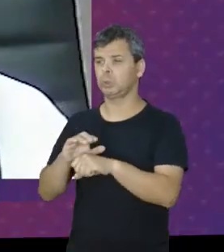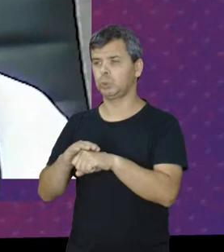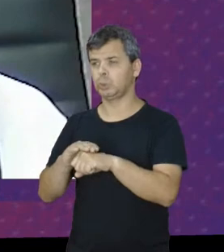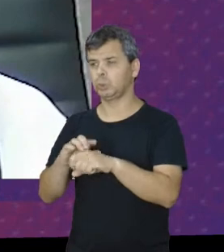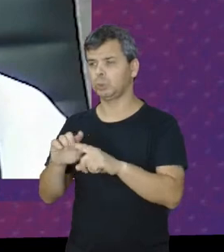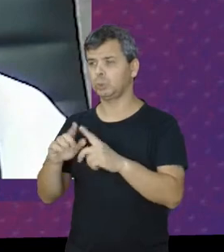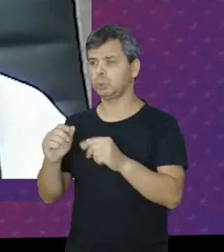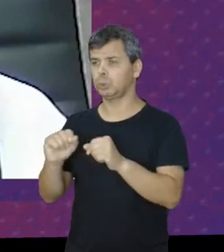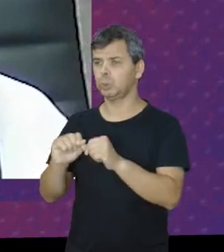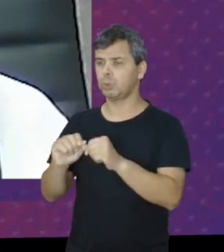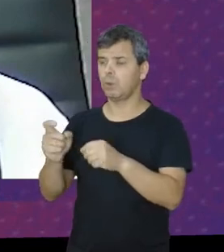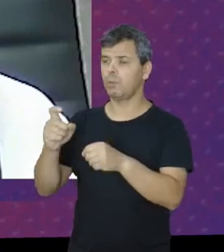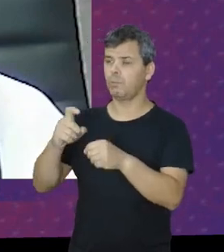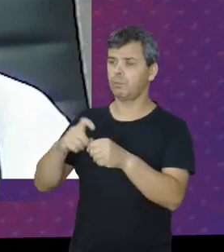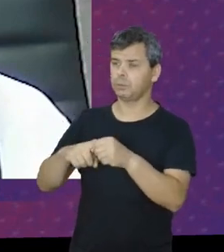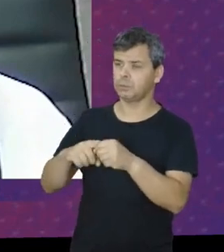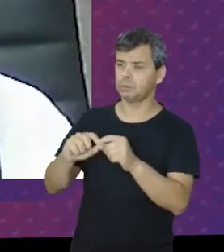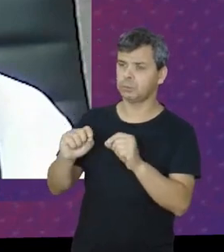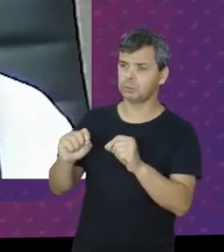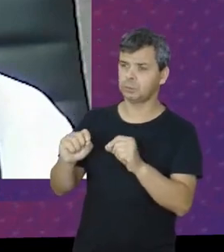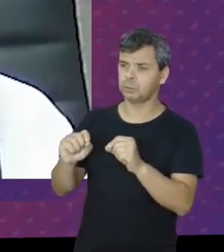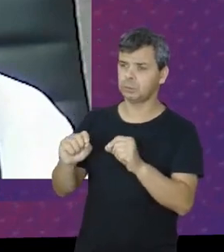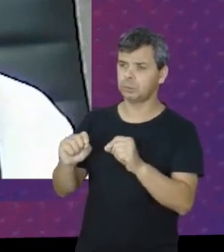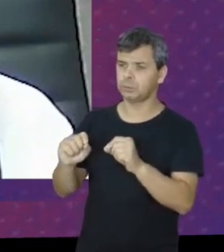Tá? Depois voltou.